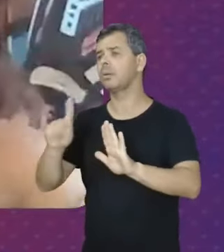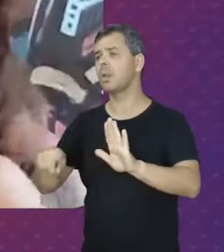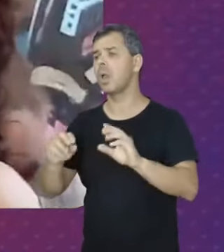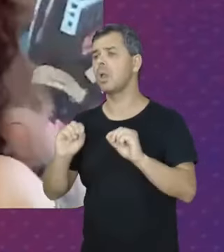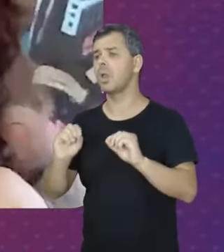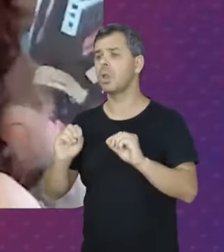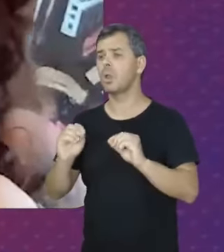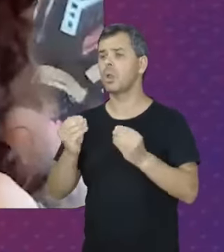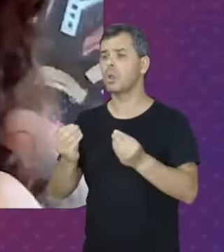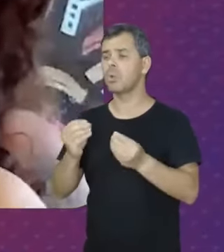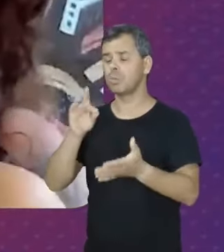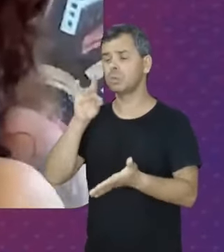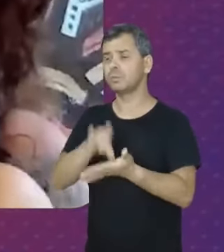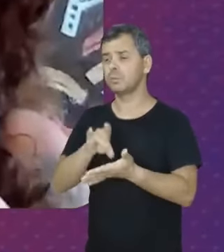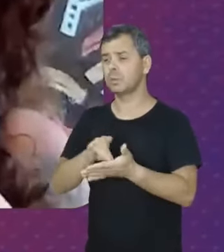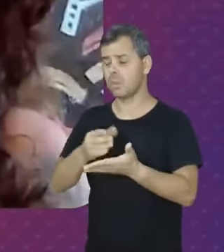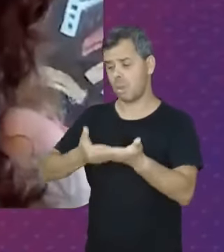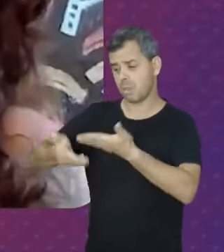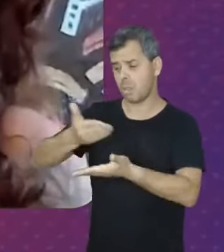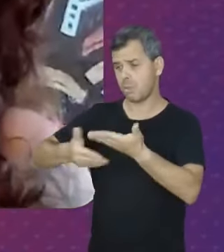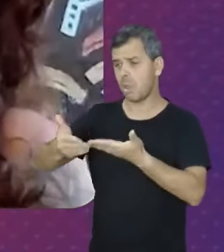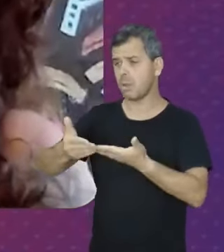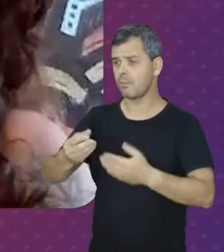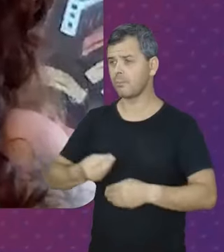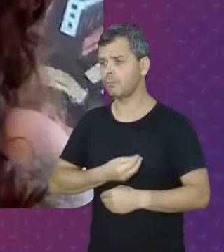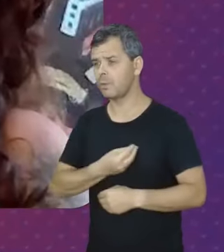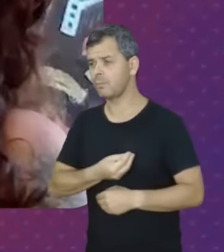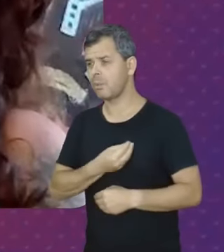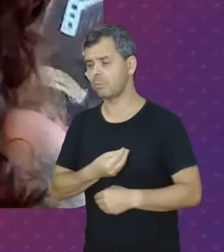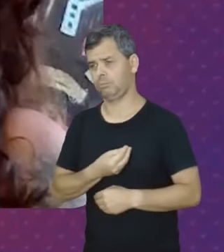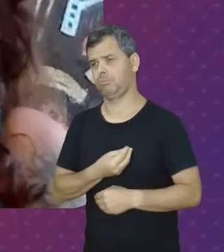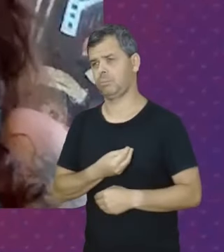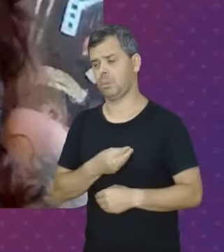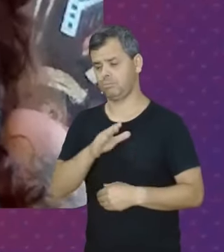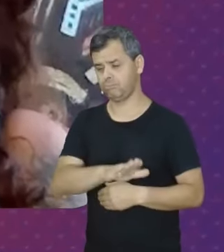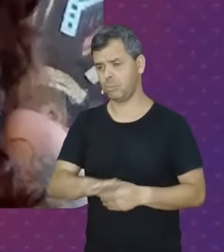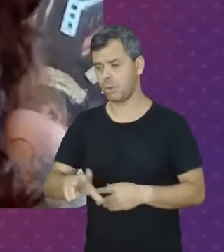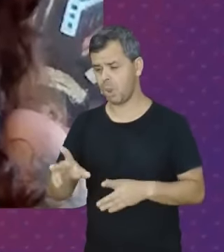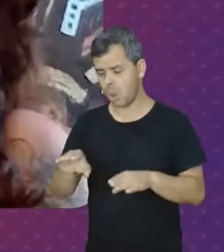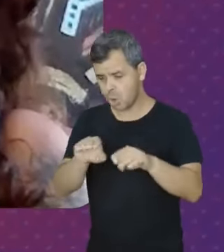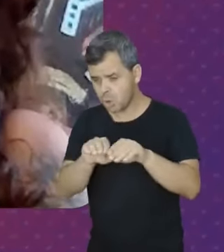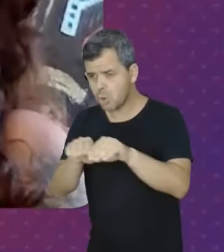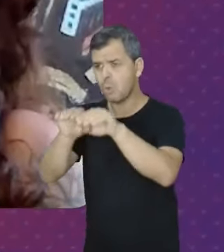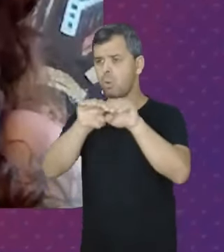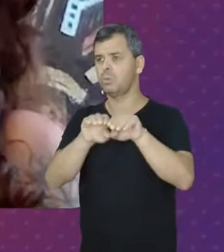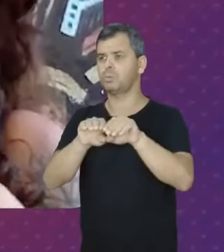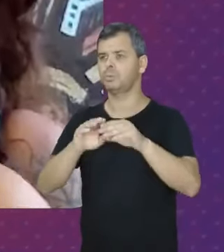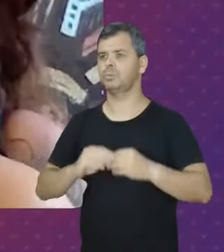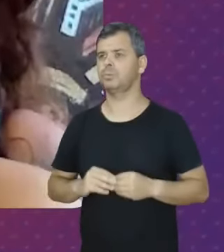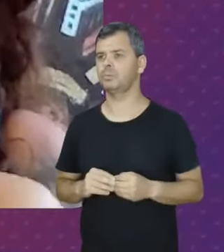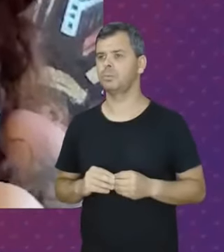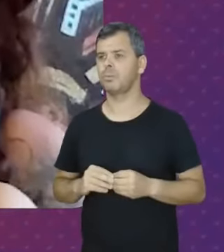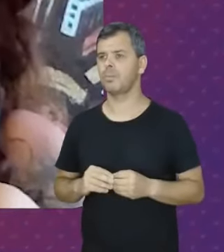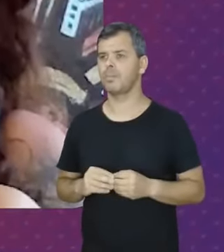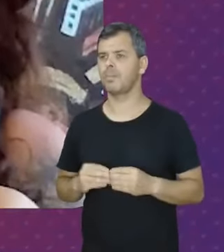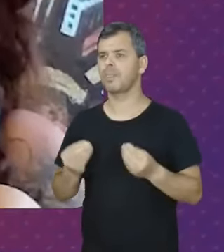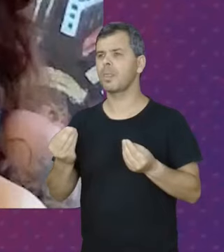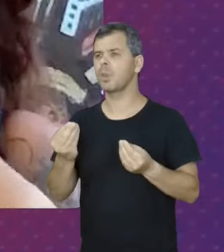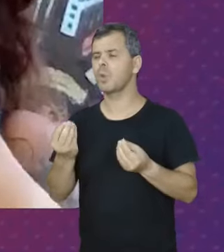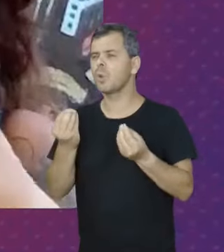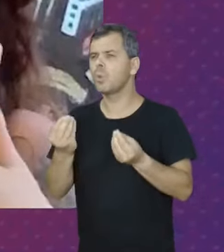como que a gente realmente trata as nossas crianças de forma igual, né? De forma igual. Como